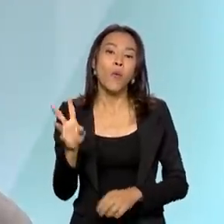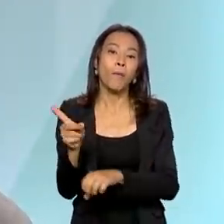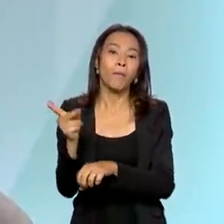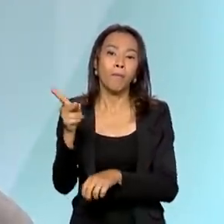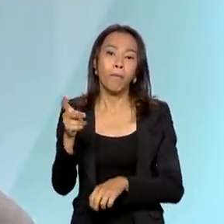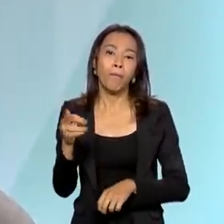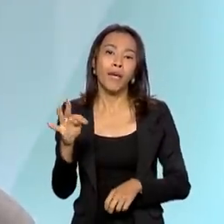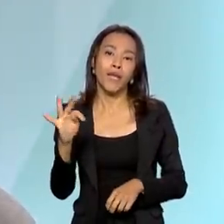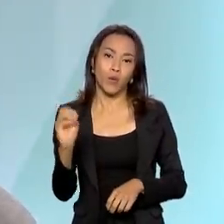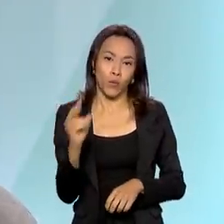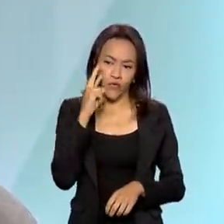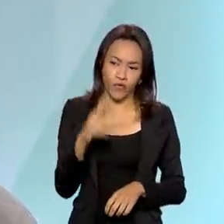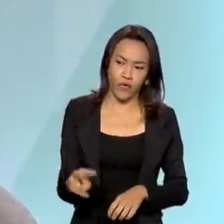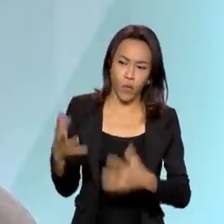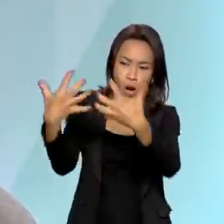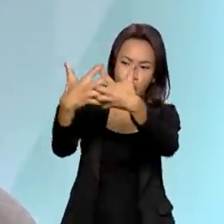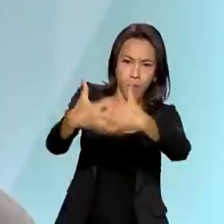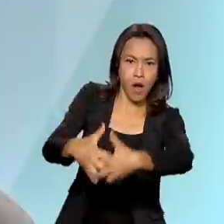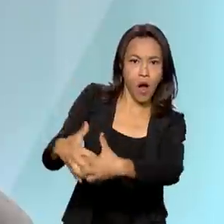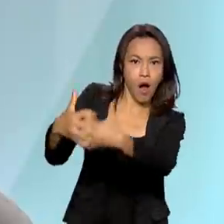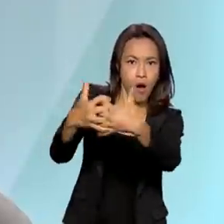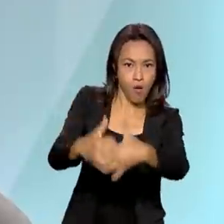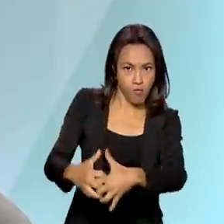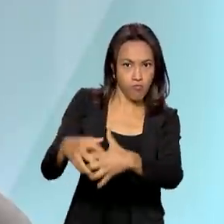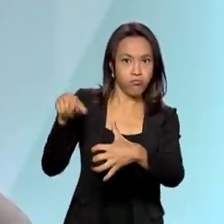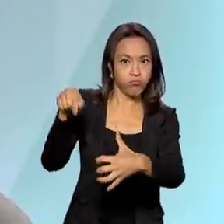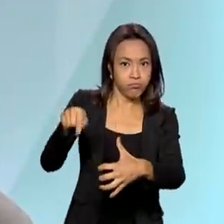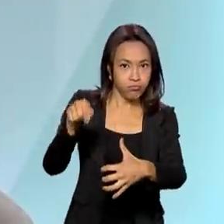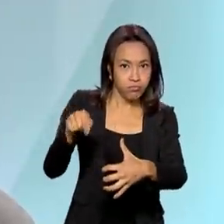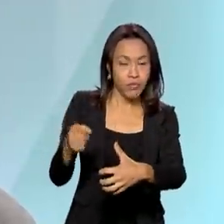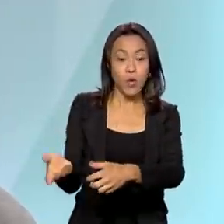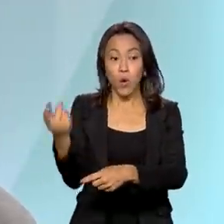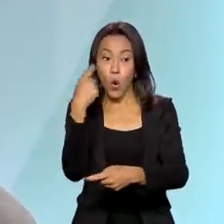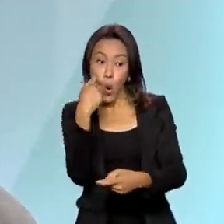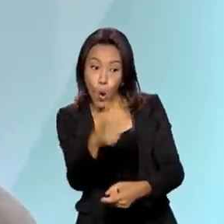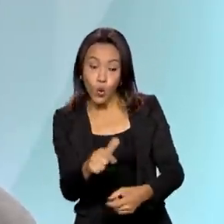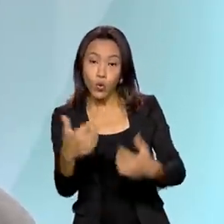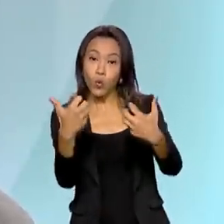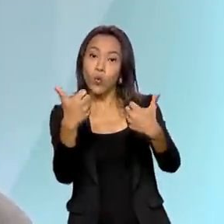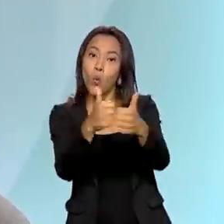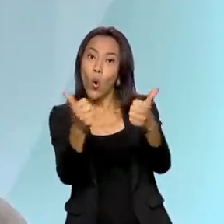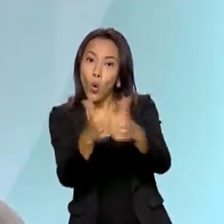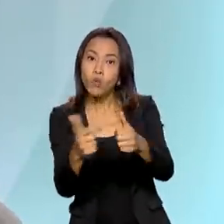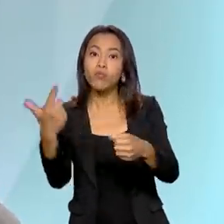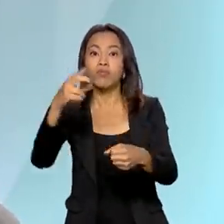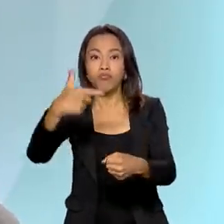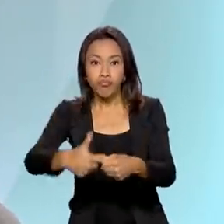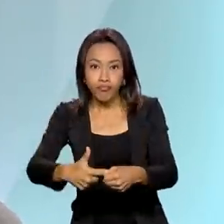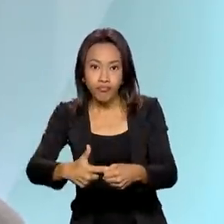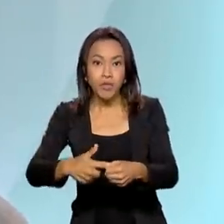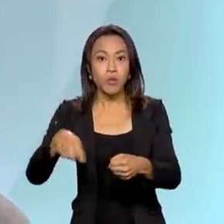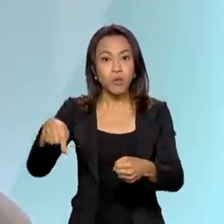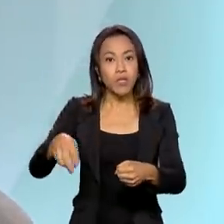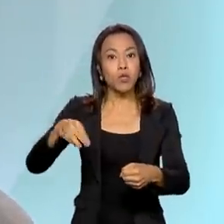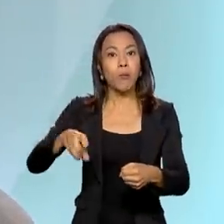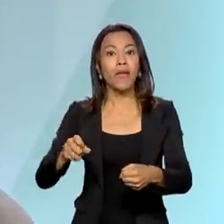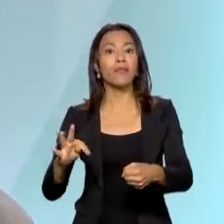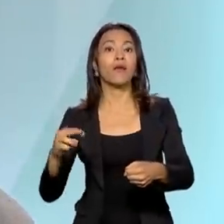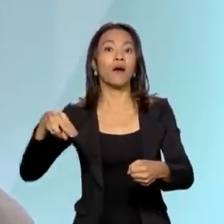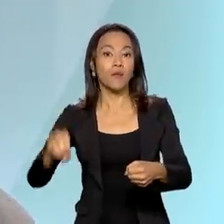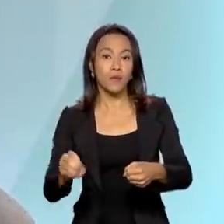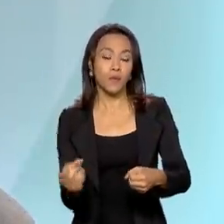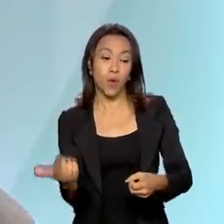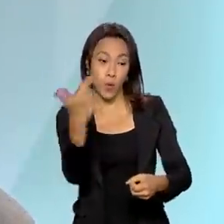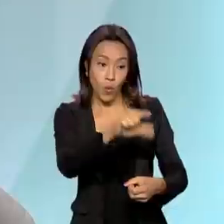74 toneladas a biometano, um ônibus a biometano, um caminhão, um importante